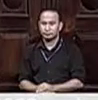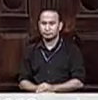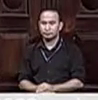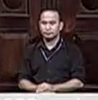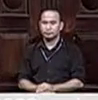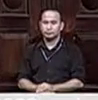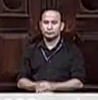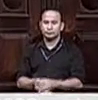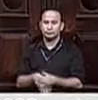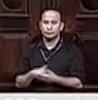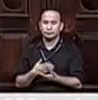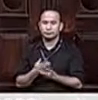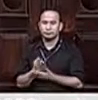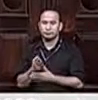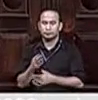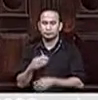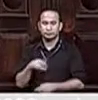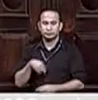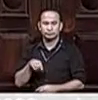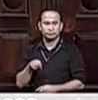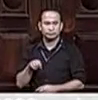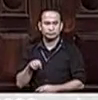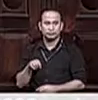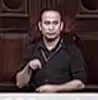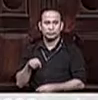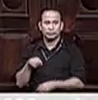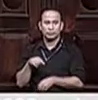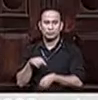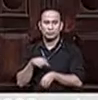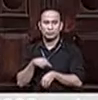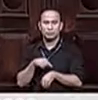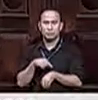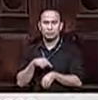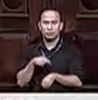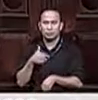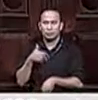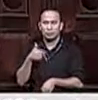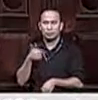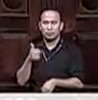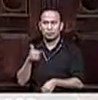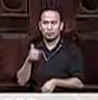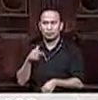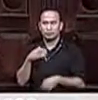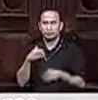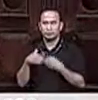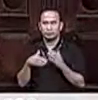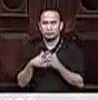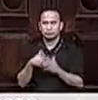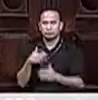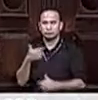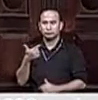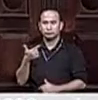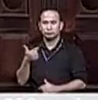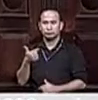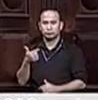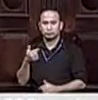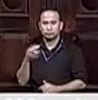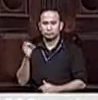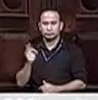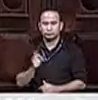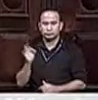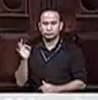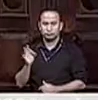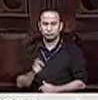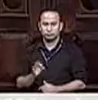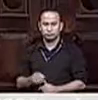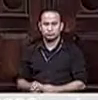passar a alíquota previdenciária de 11% para 14%. Não fazia parte da lei complementar federal. E